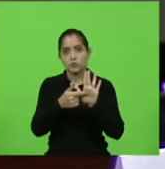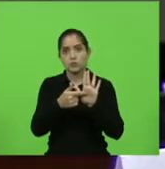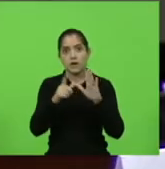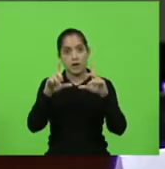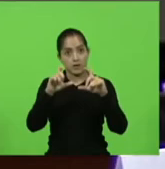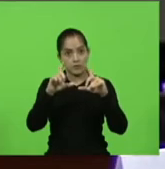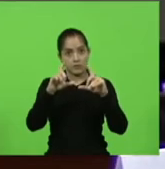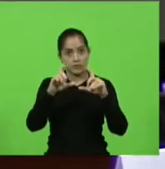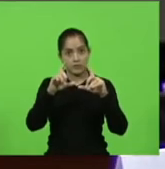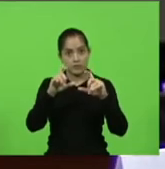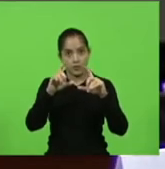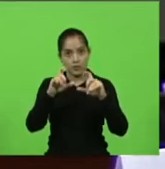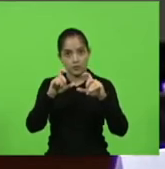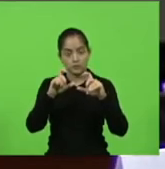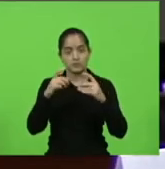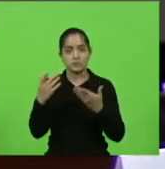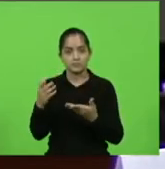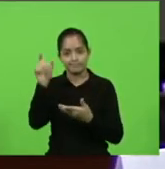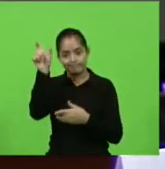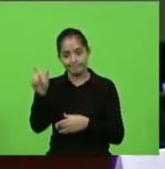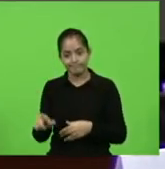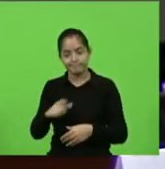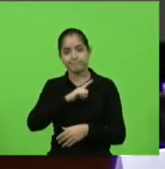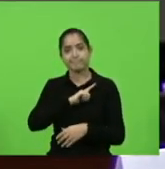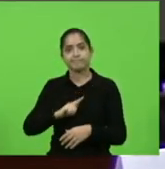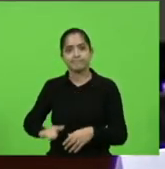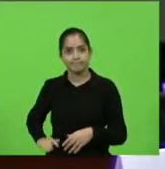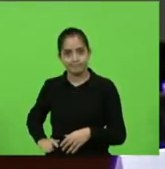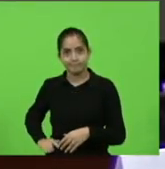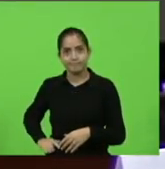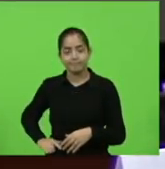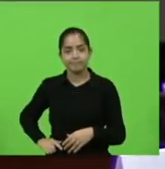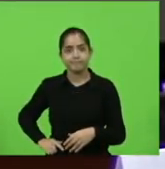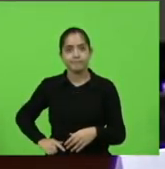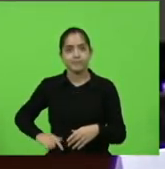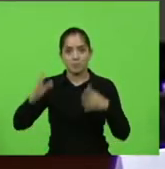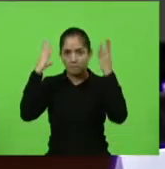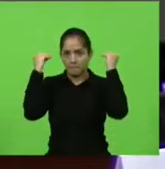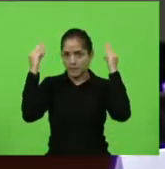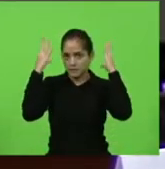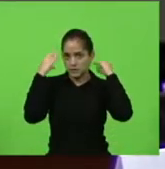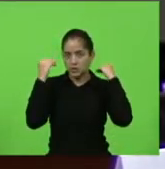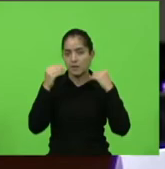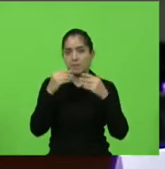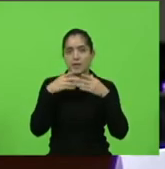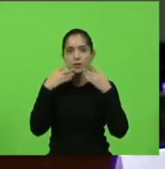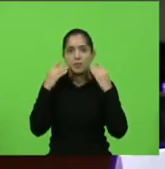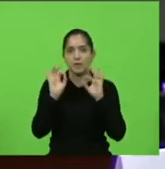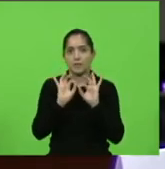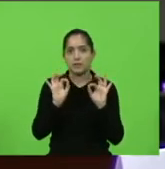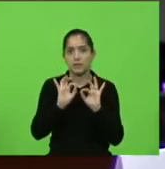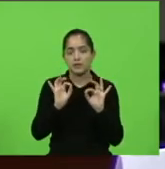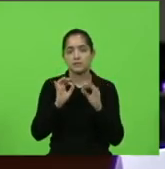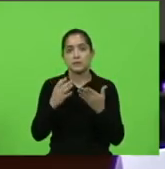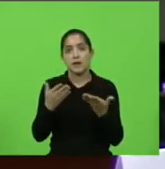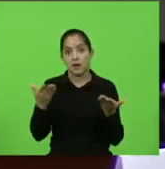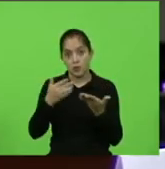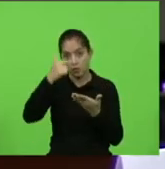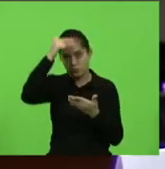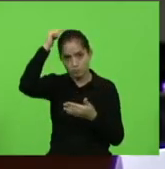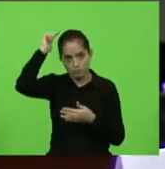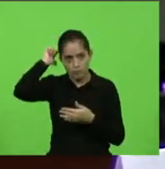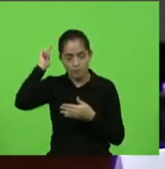do velho Moisés, cabeludo e sem barba. Agora o novo Moisés é o careca